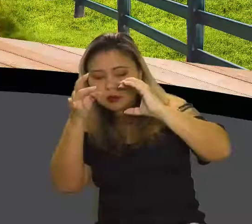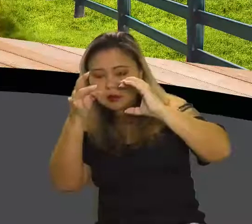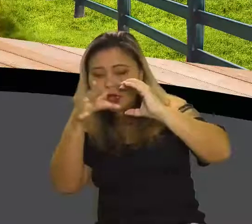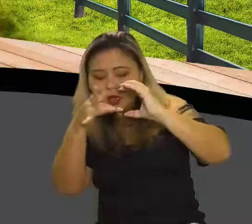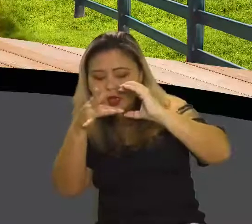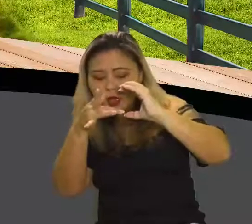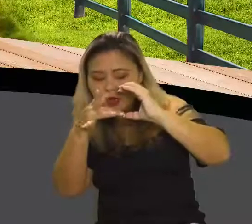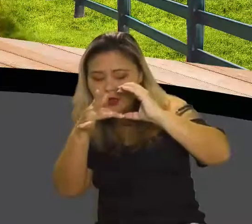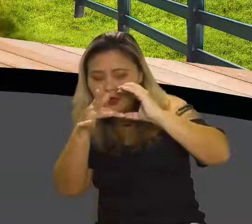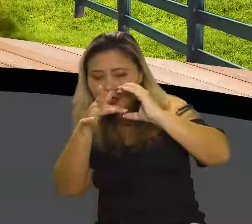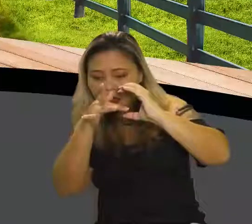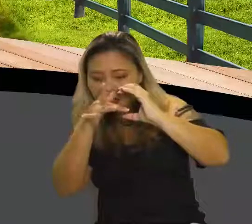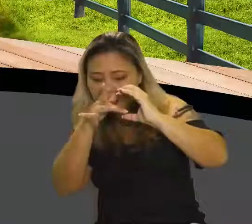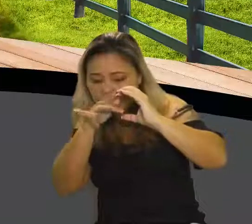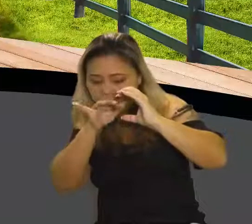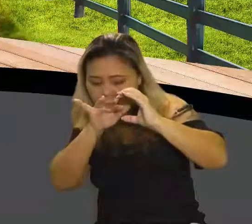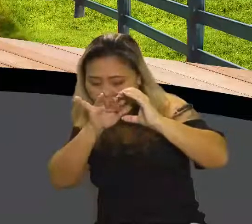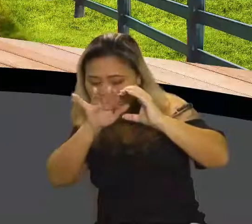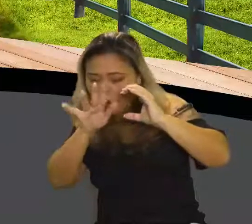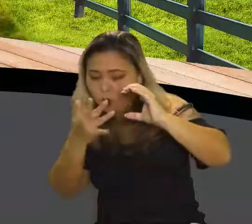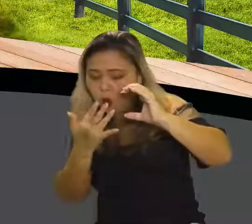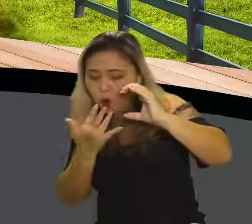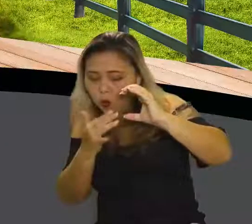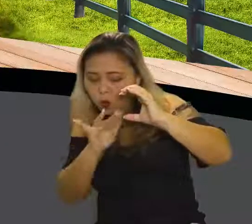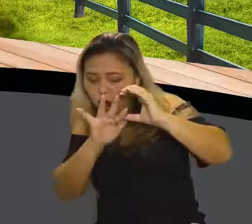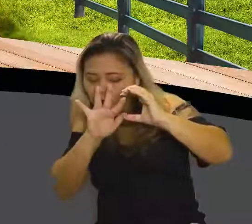ele está uma coloração mais